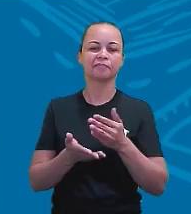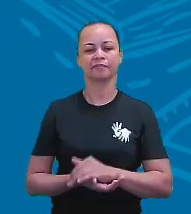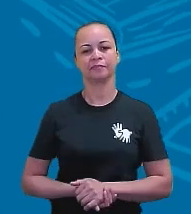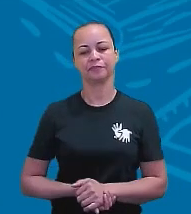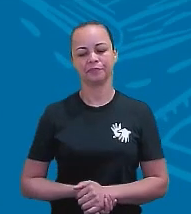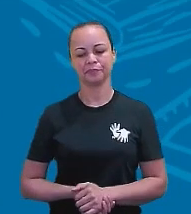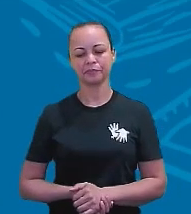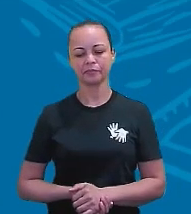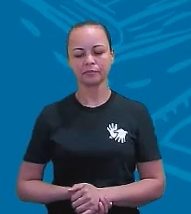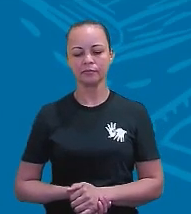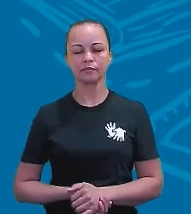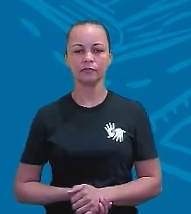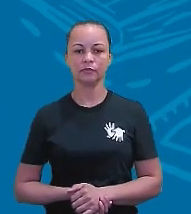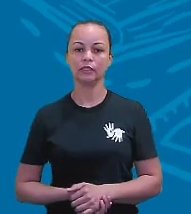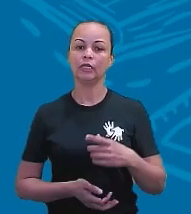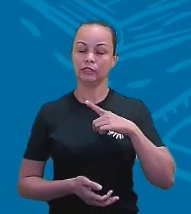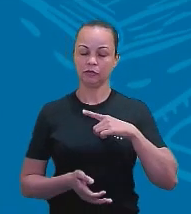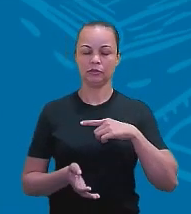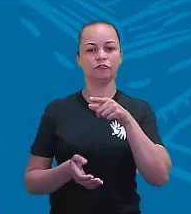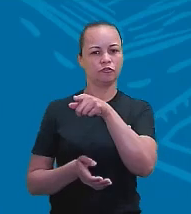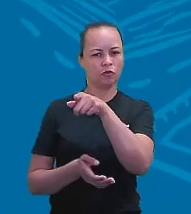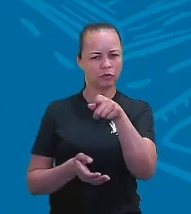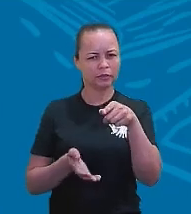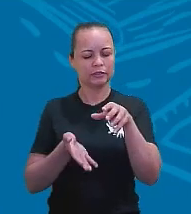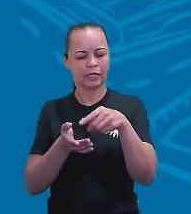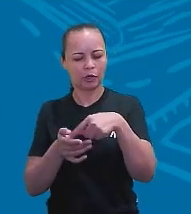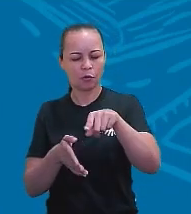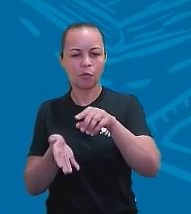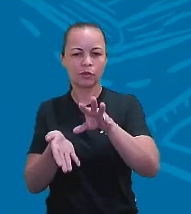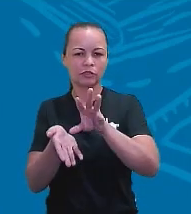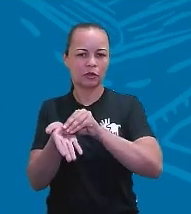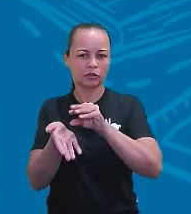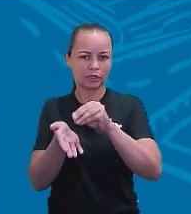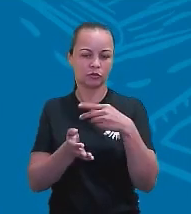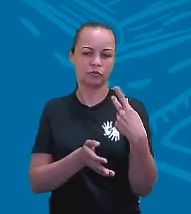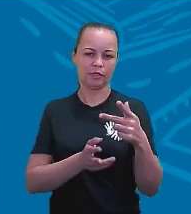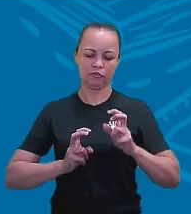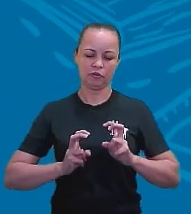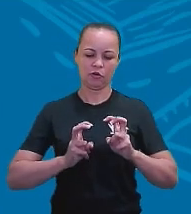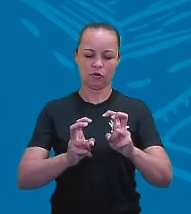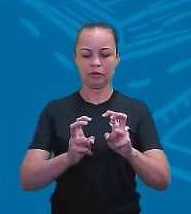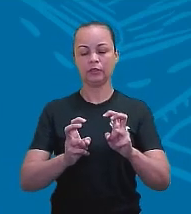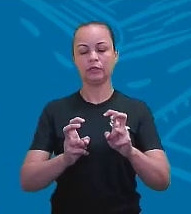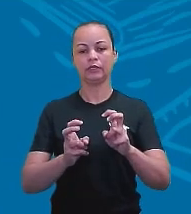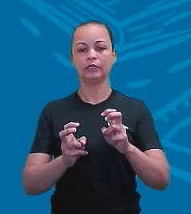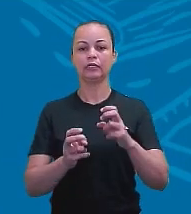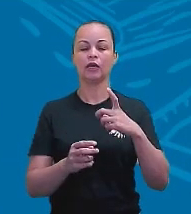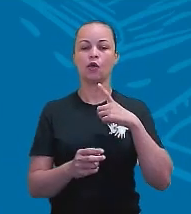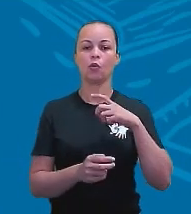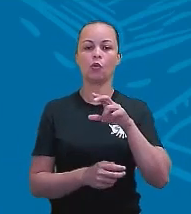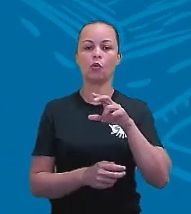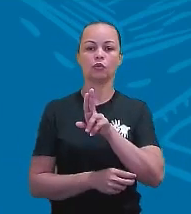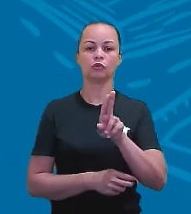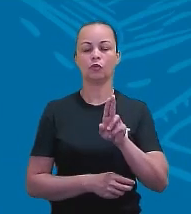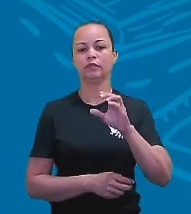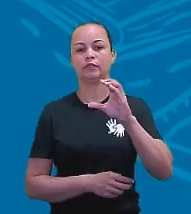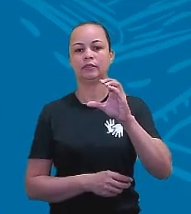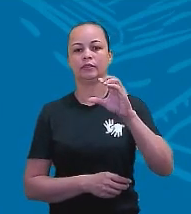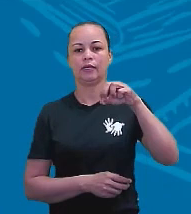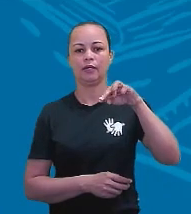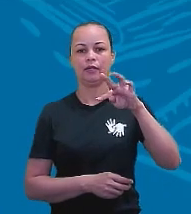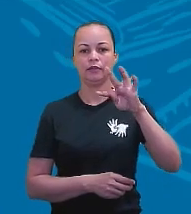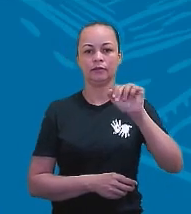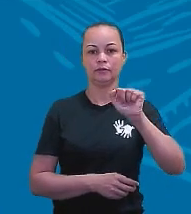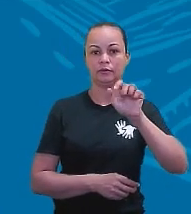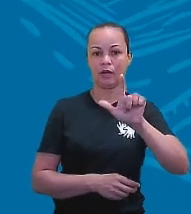a gente tem aí algumas anotações, tá, dessa estação ferroviária, que era chamada de Central de Pernambuco. E olha